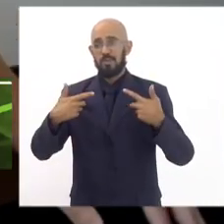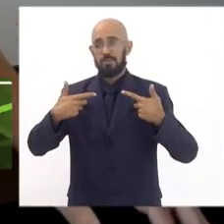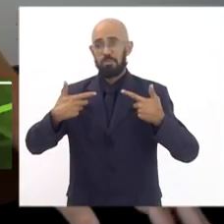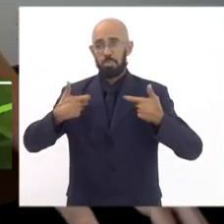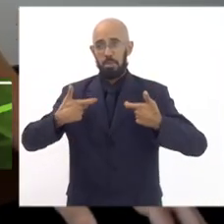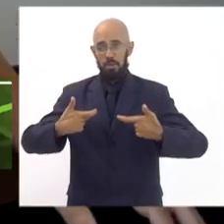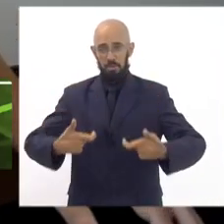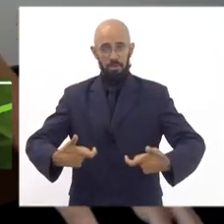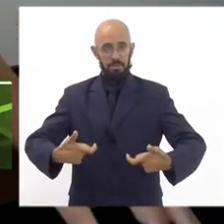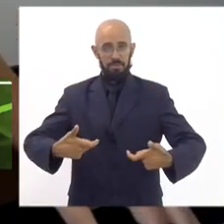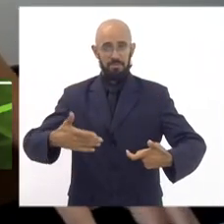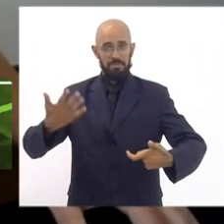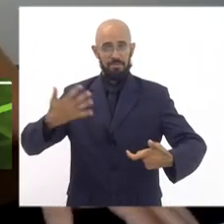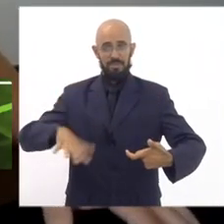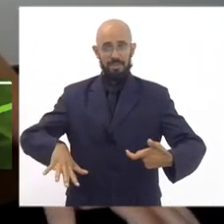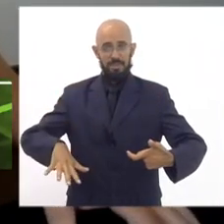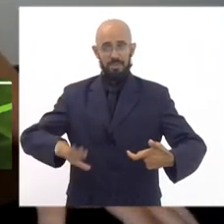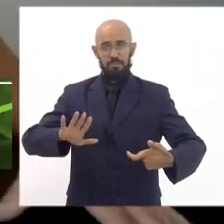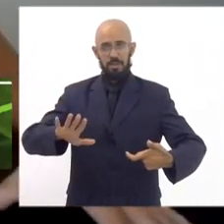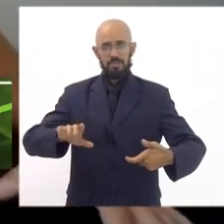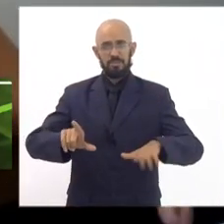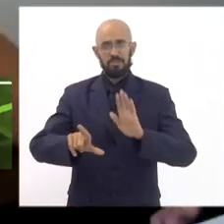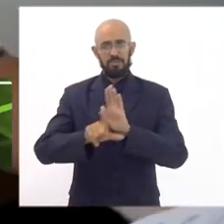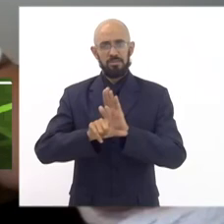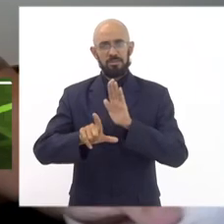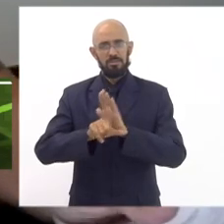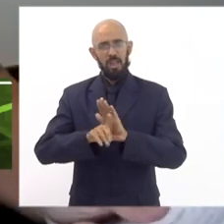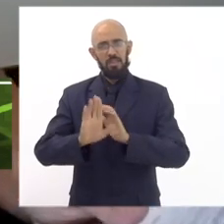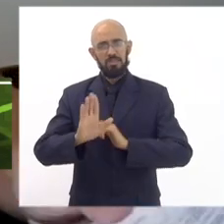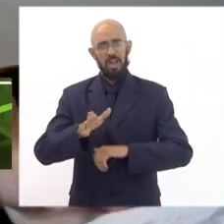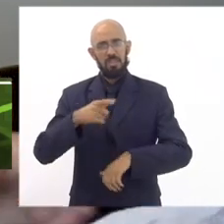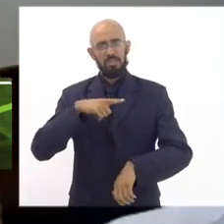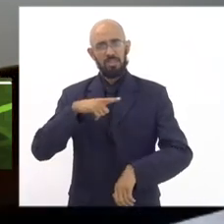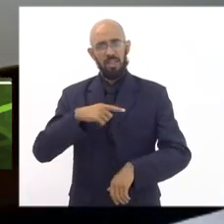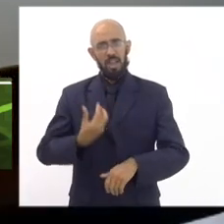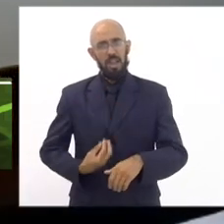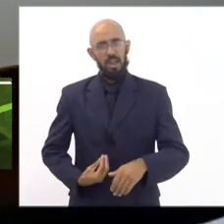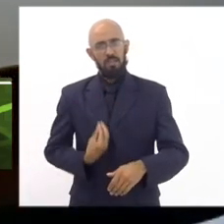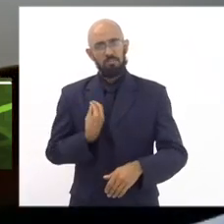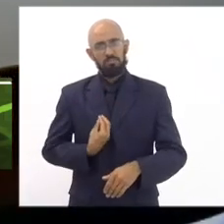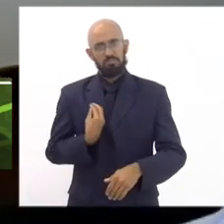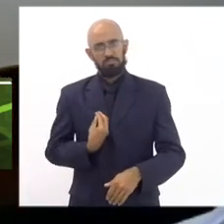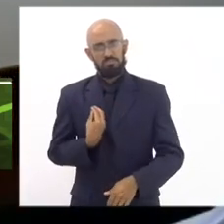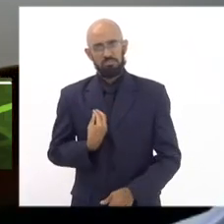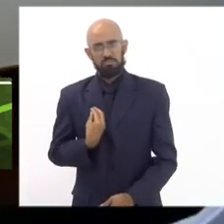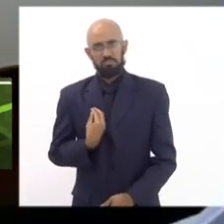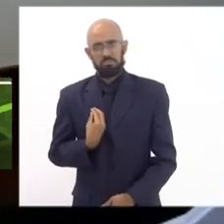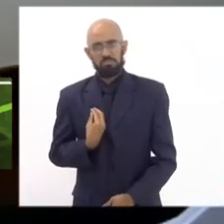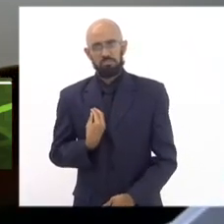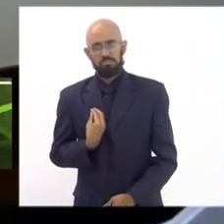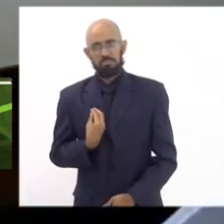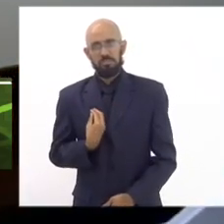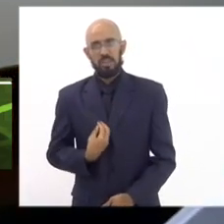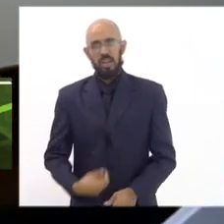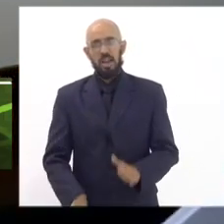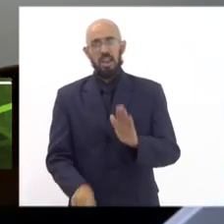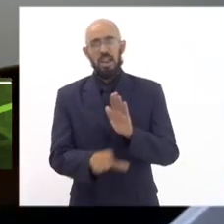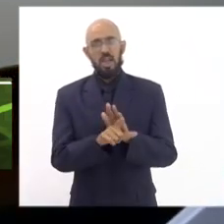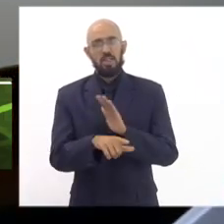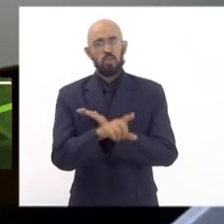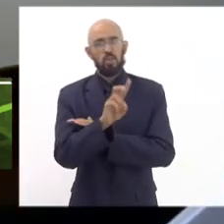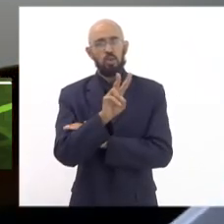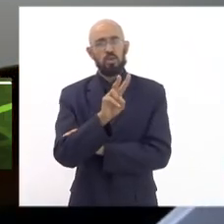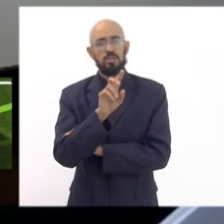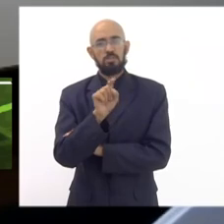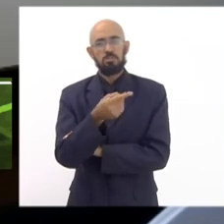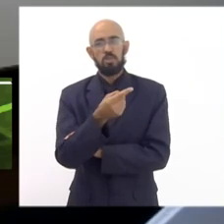assim, tem uma lei em vigor no estado do Rio de Janeiro, Rodrigo, que é a lei 2199,